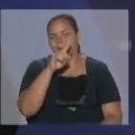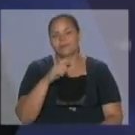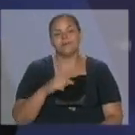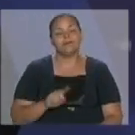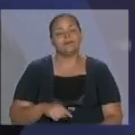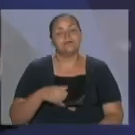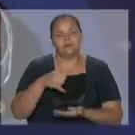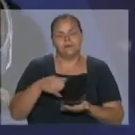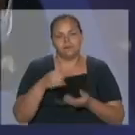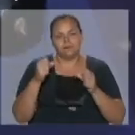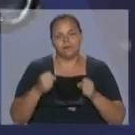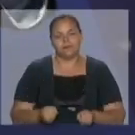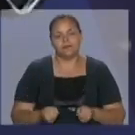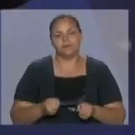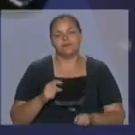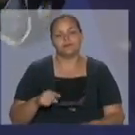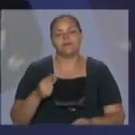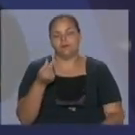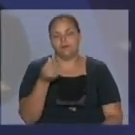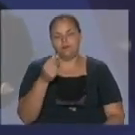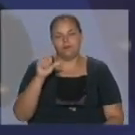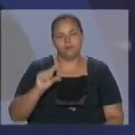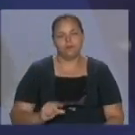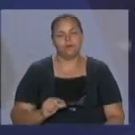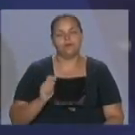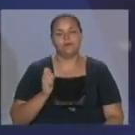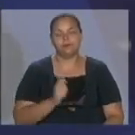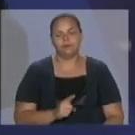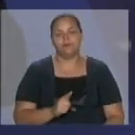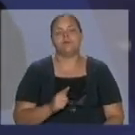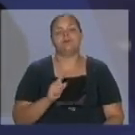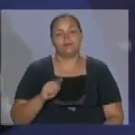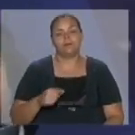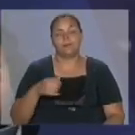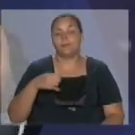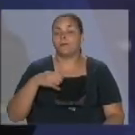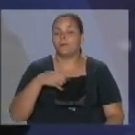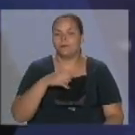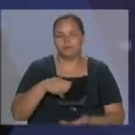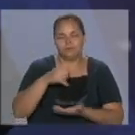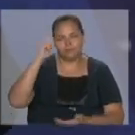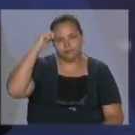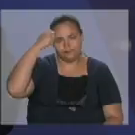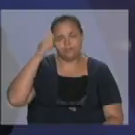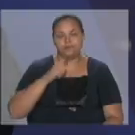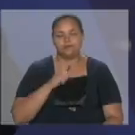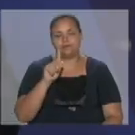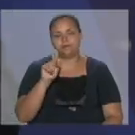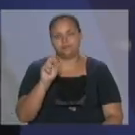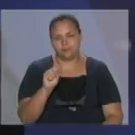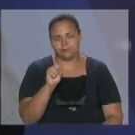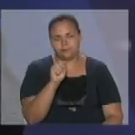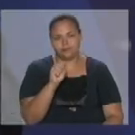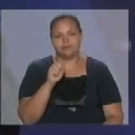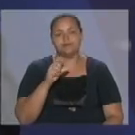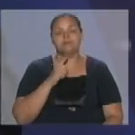leve. Então ela forma um preço menor ainda do que deveria. Isso é o petróleo e tem o gás também. O gás